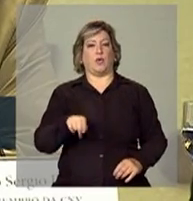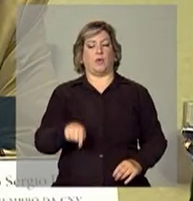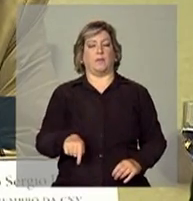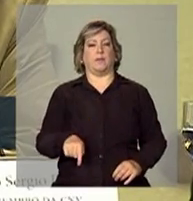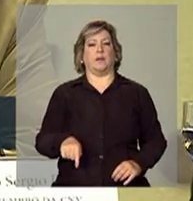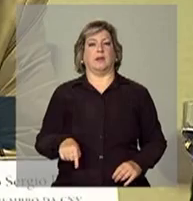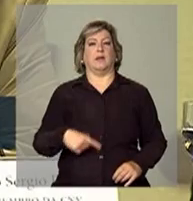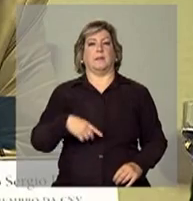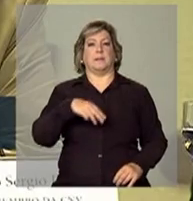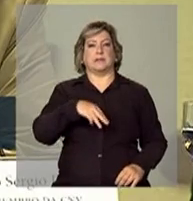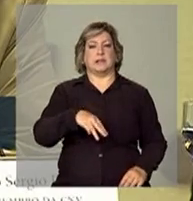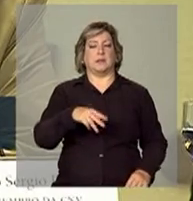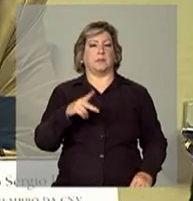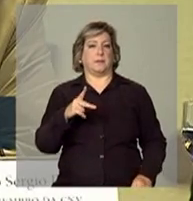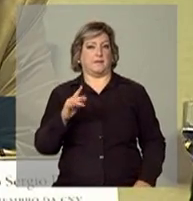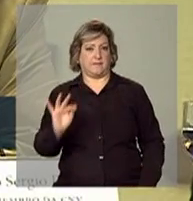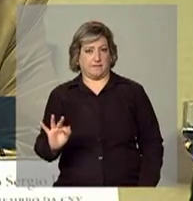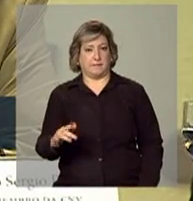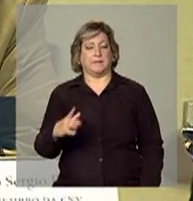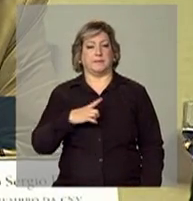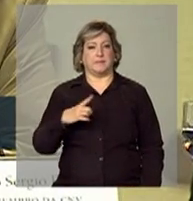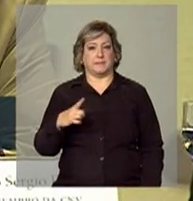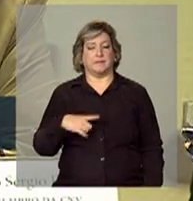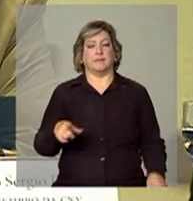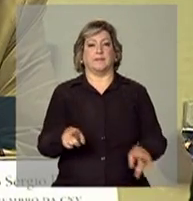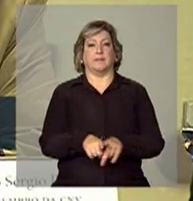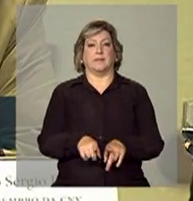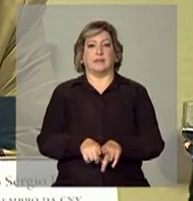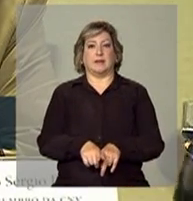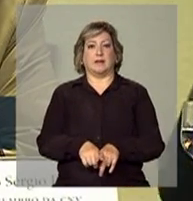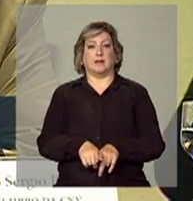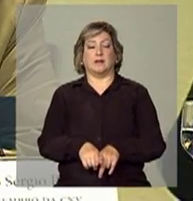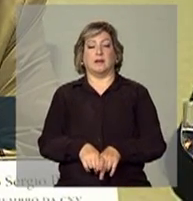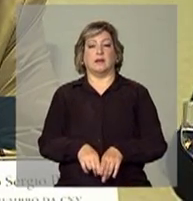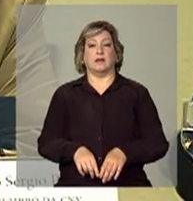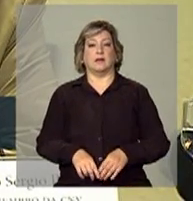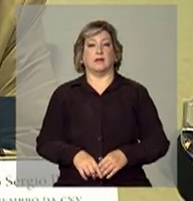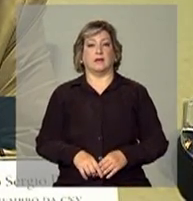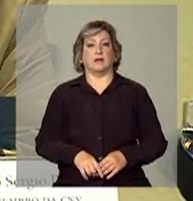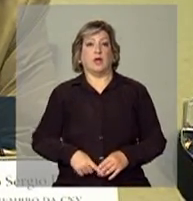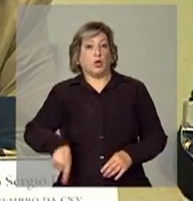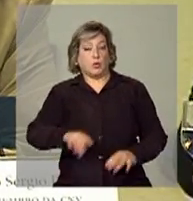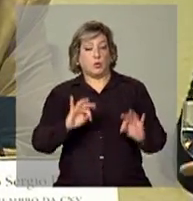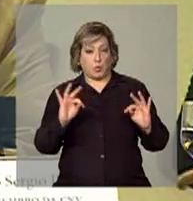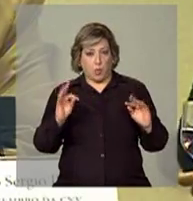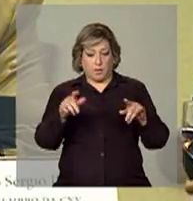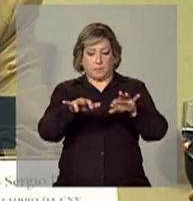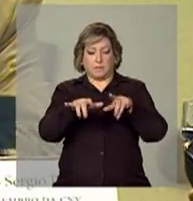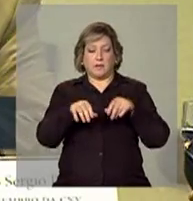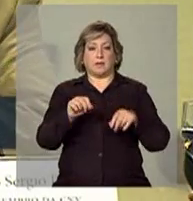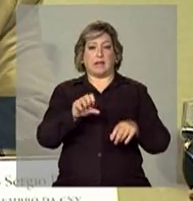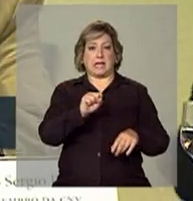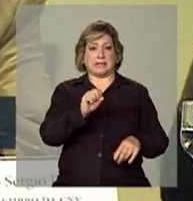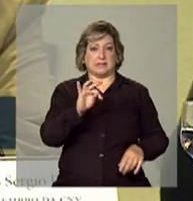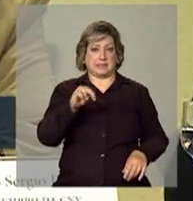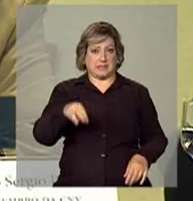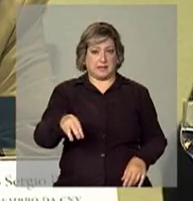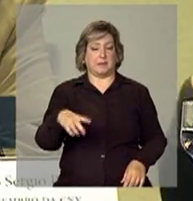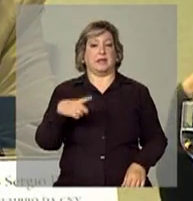Federal e do Armazém da Memória. Ocorre que os arquivos do STM